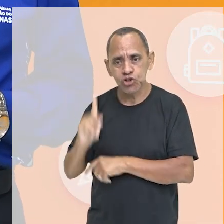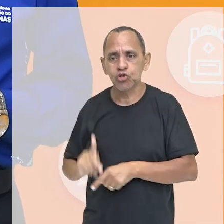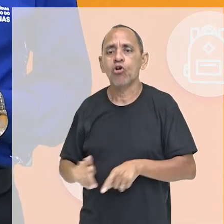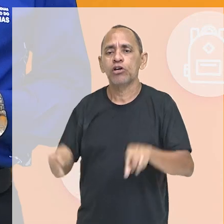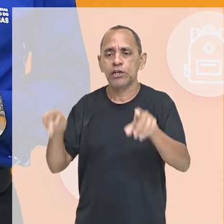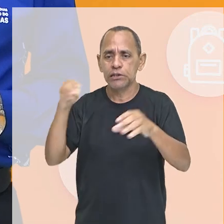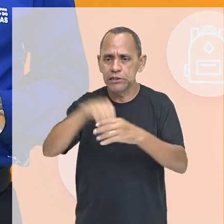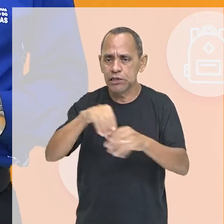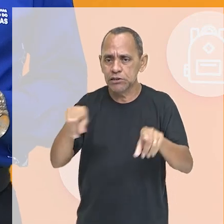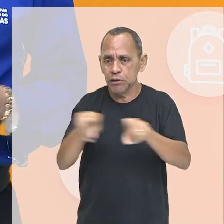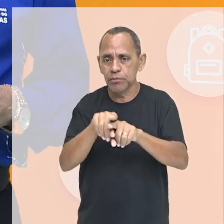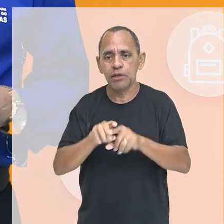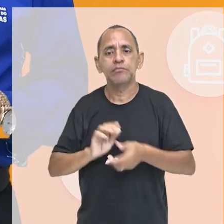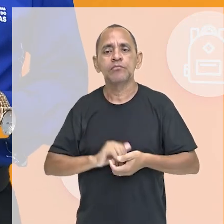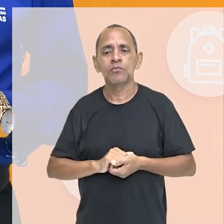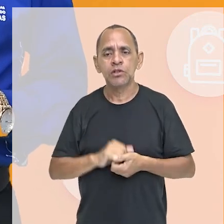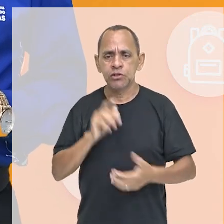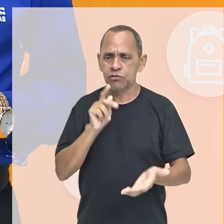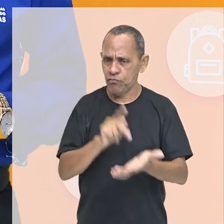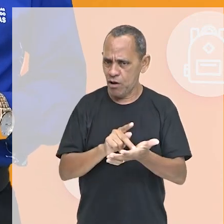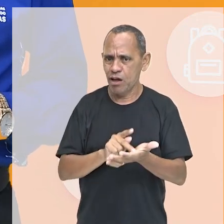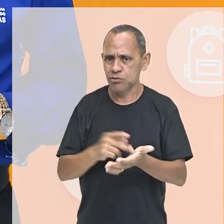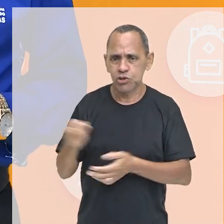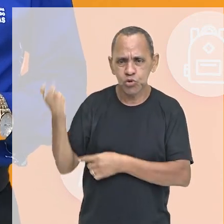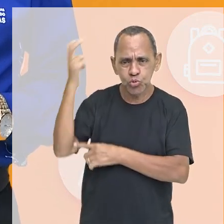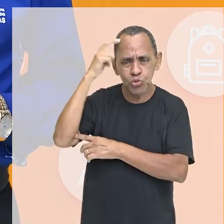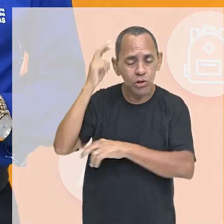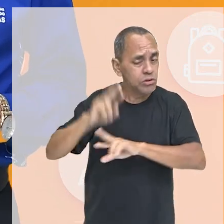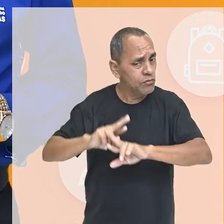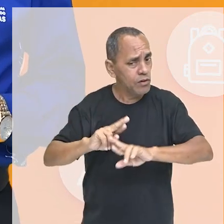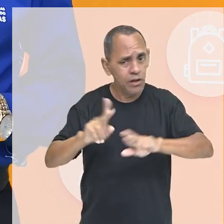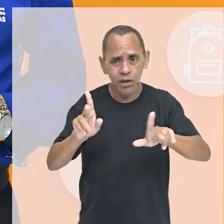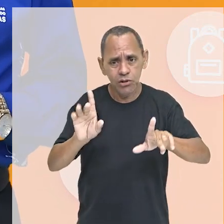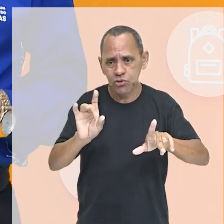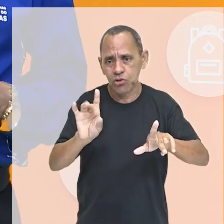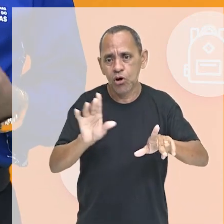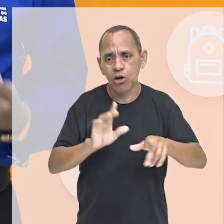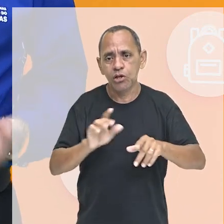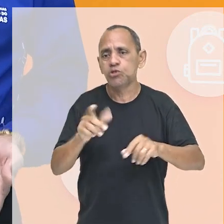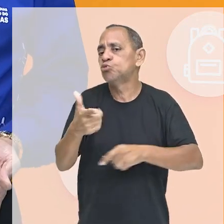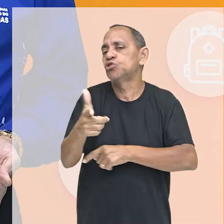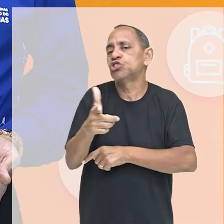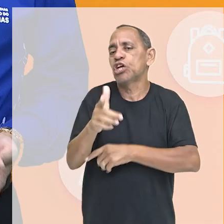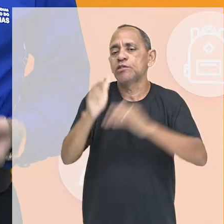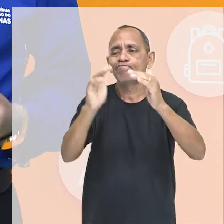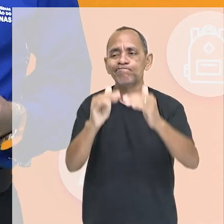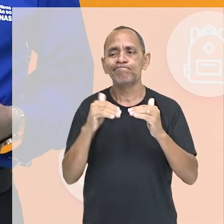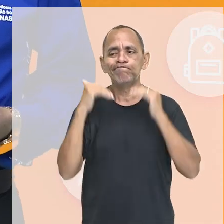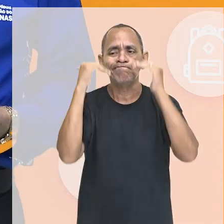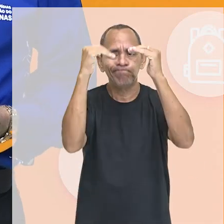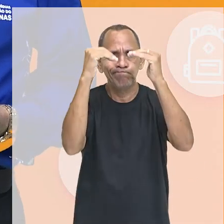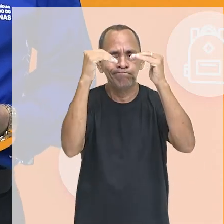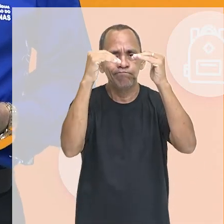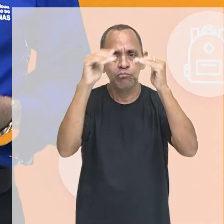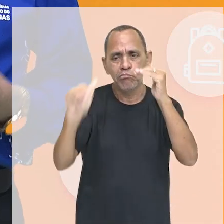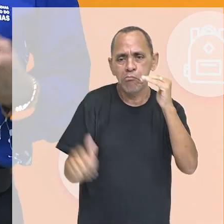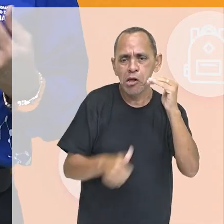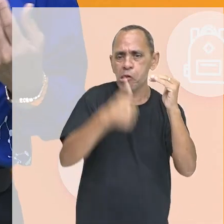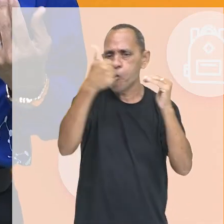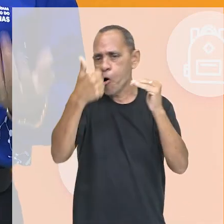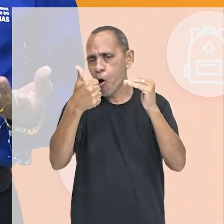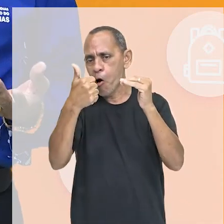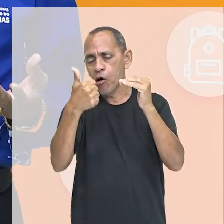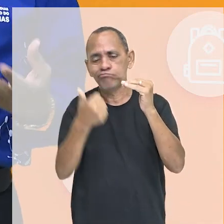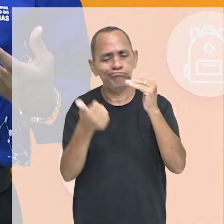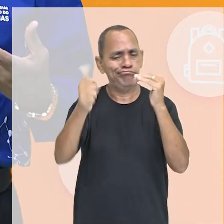não, as culturas são apenas diferentes. Não existem superiores nem inferiores, nem melhores